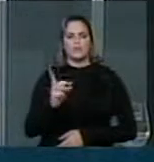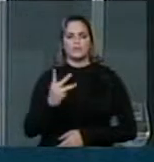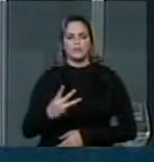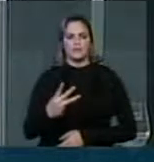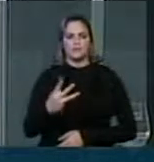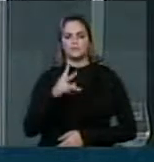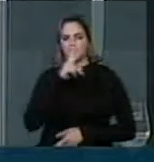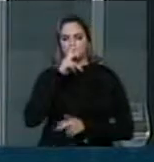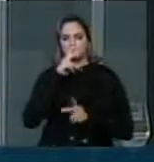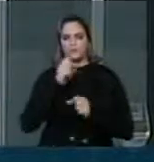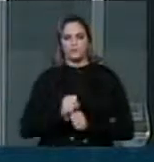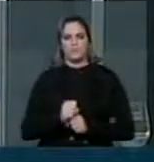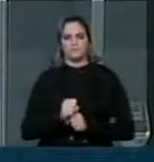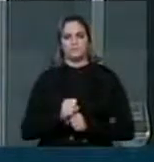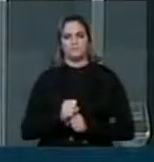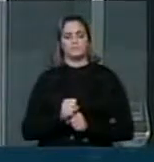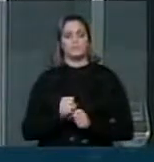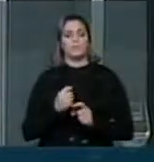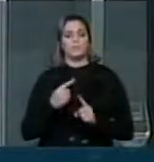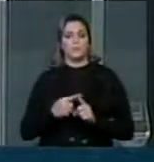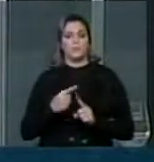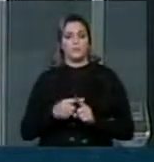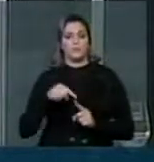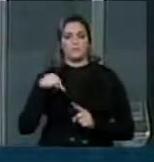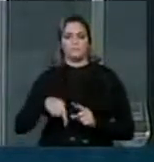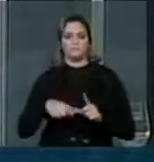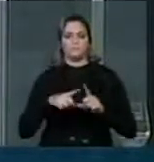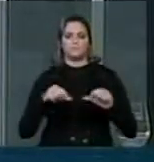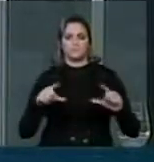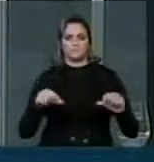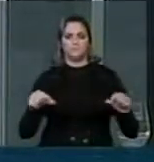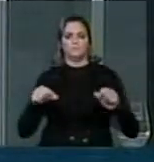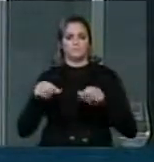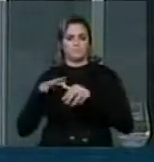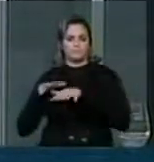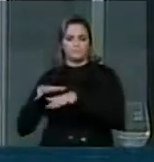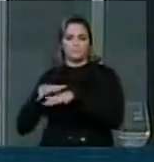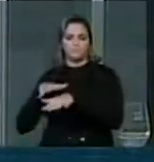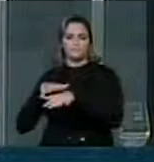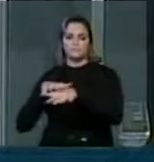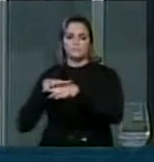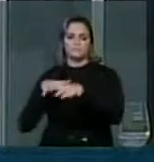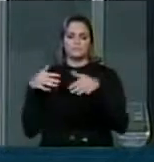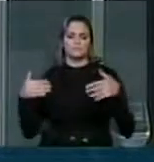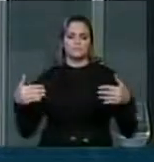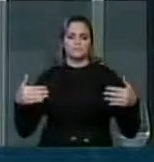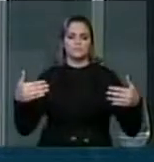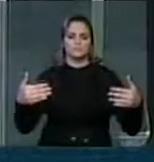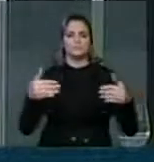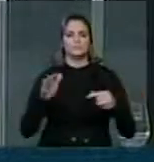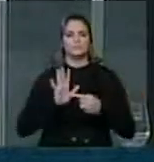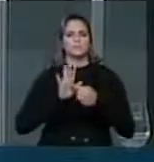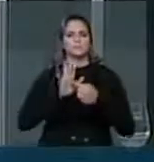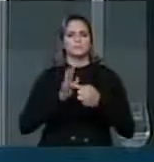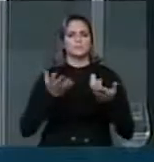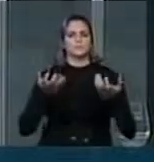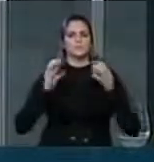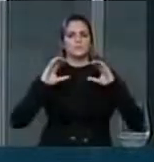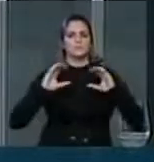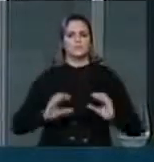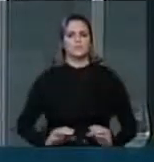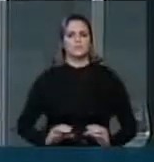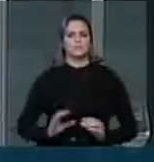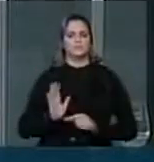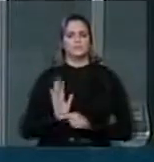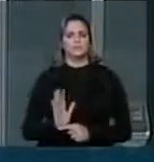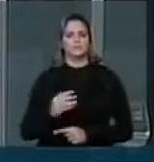edição da Marcha pela Vida, Movimento Nacional de Cidadania pela Vida, liderado